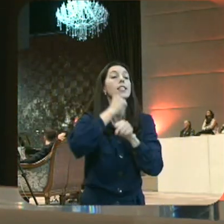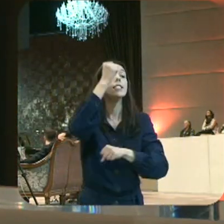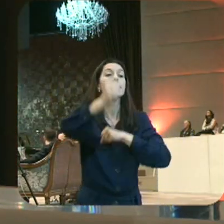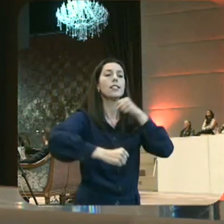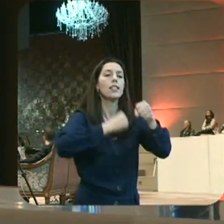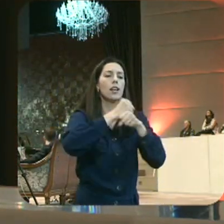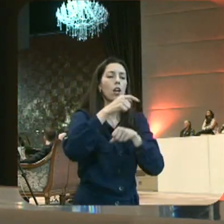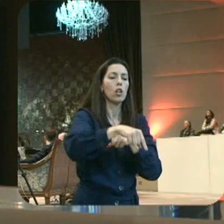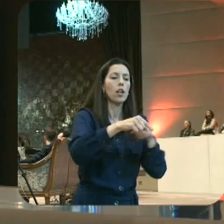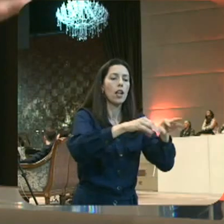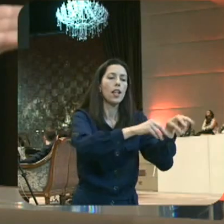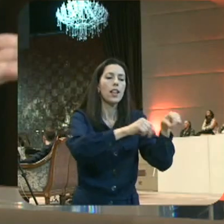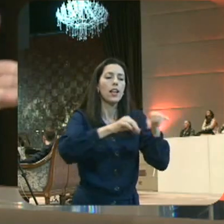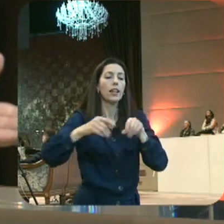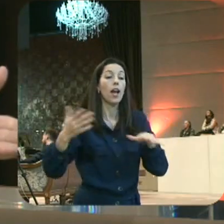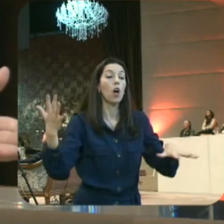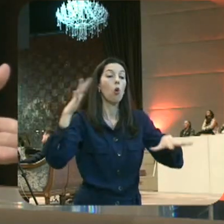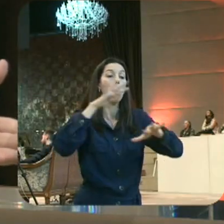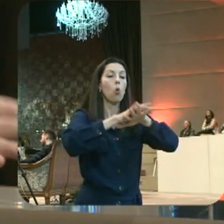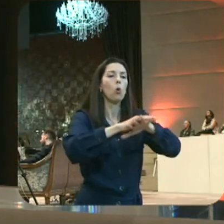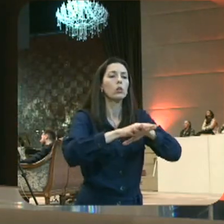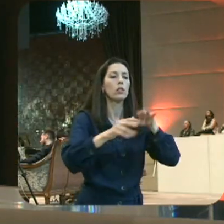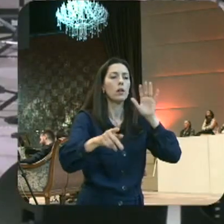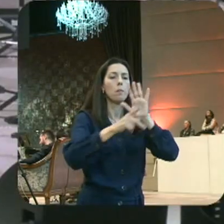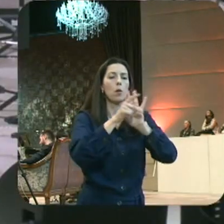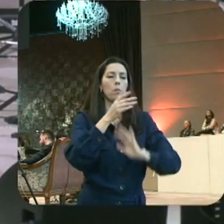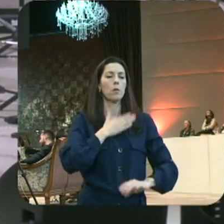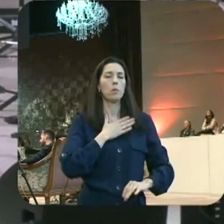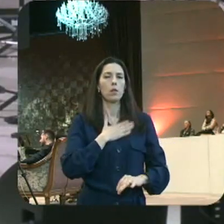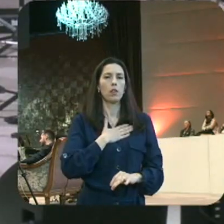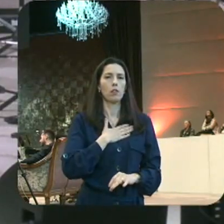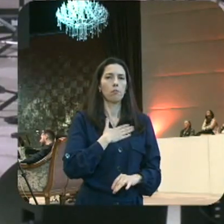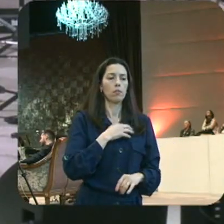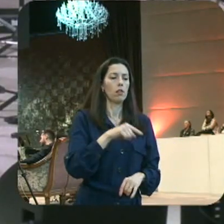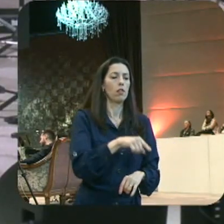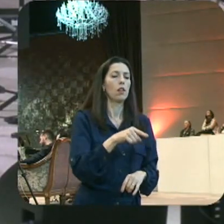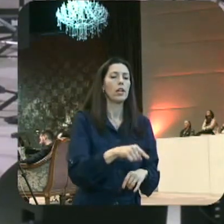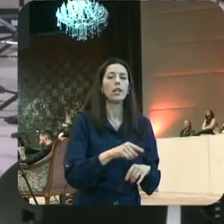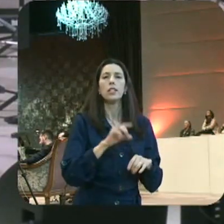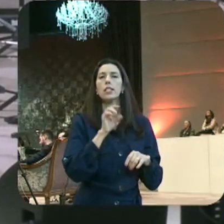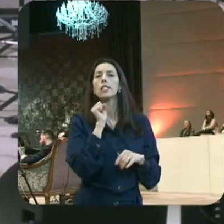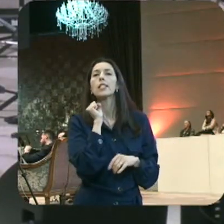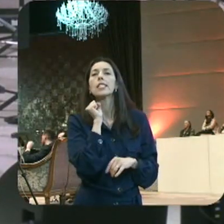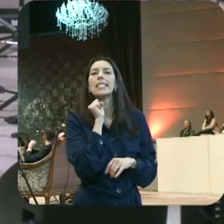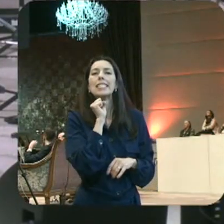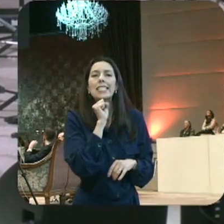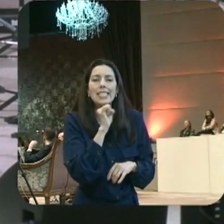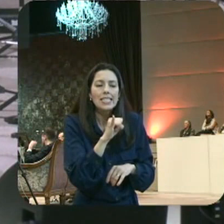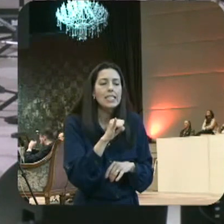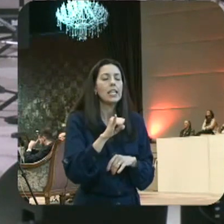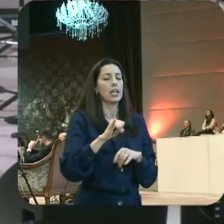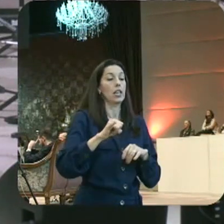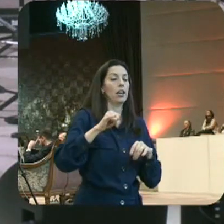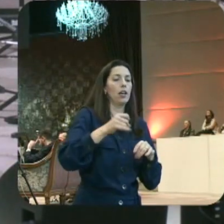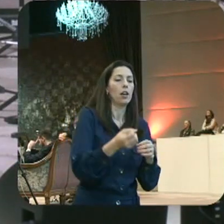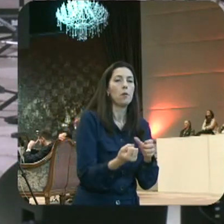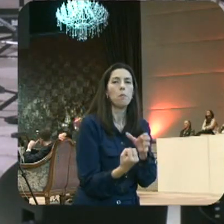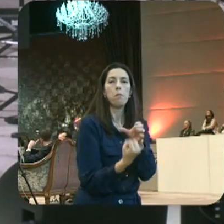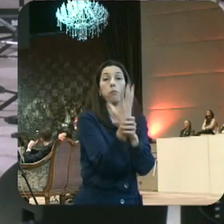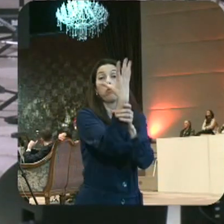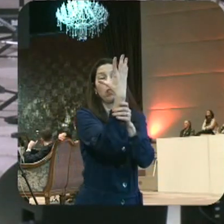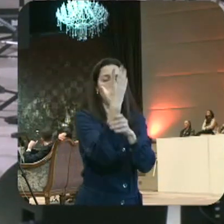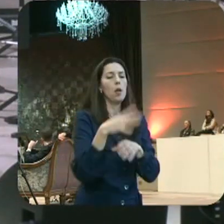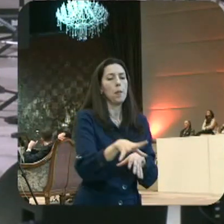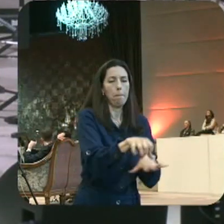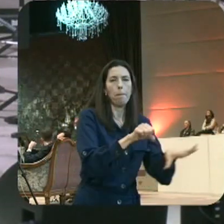a terra será consagrada ao Senhor, você só pode colher o que produzir espontaneamente na terra, e